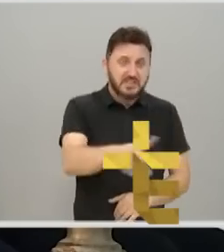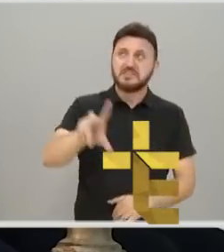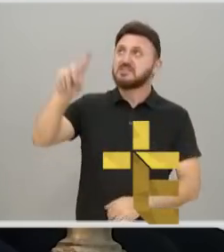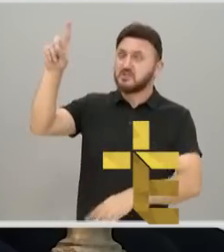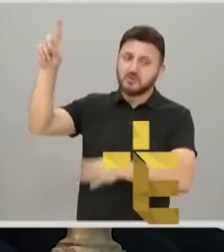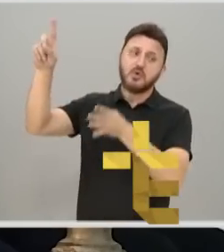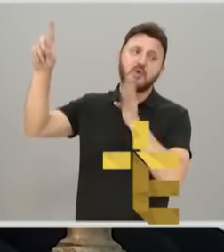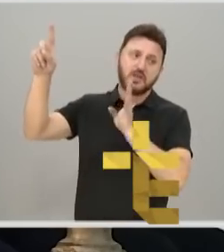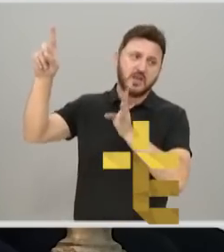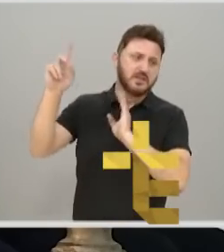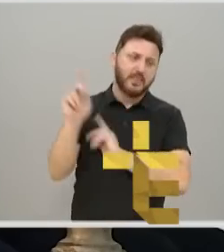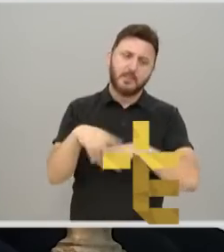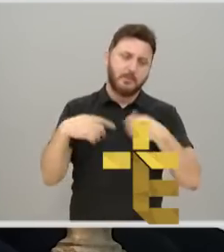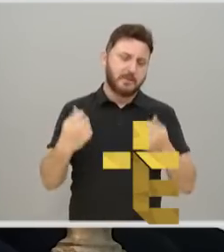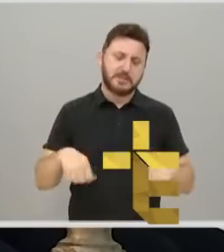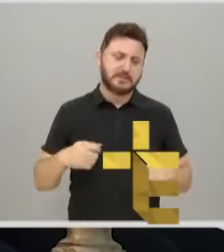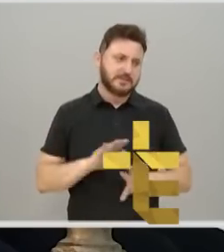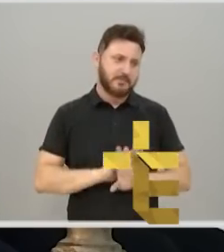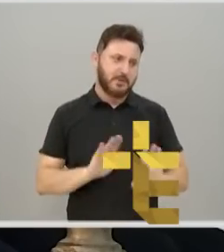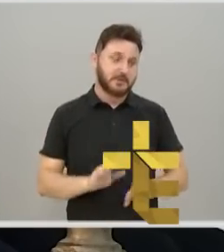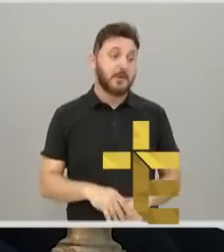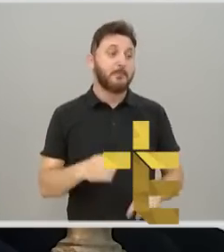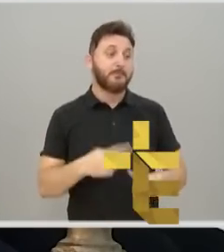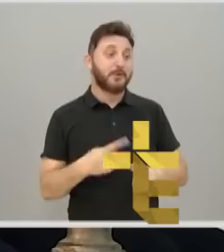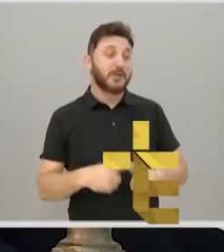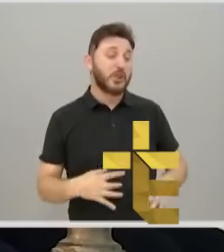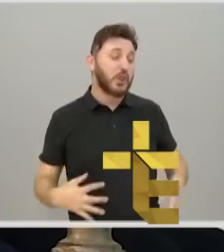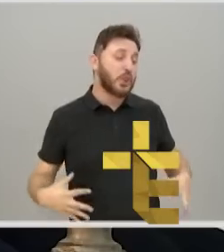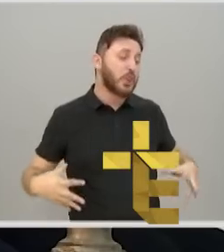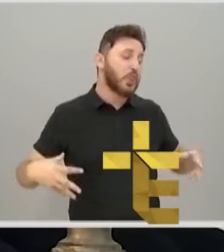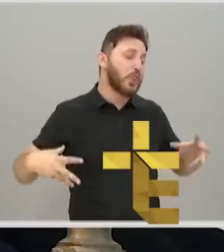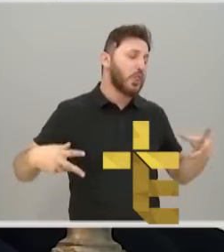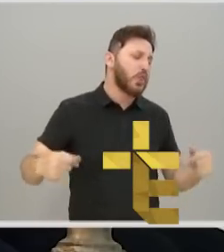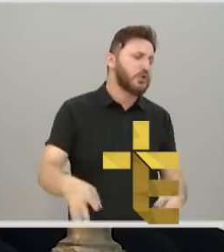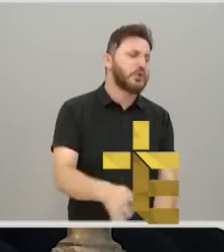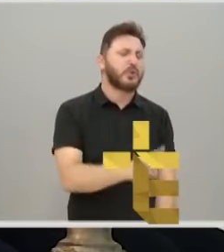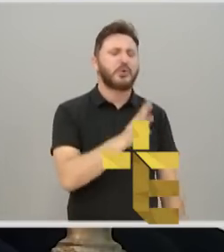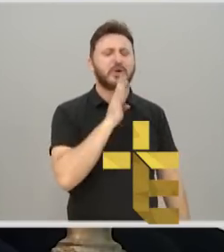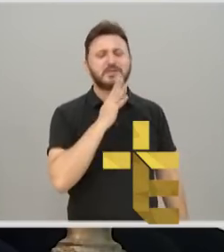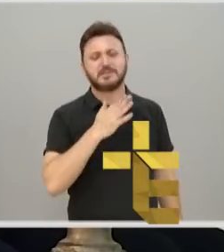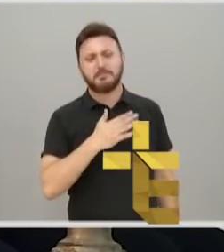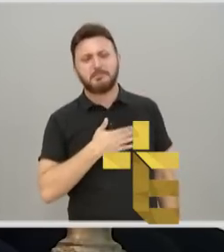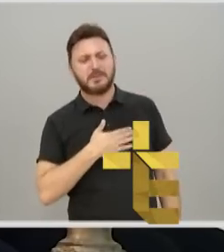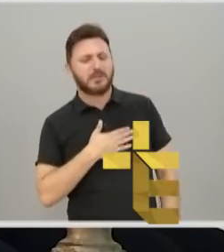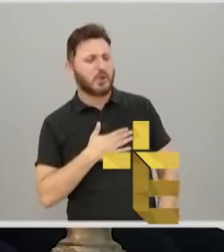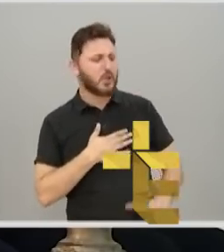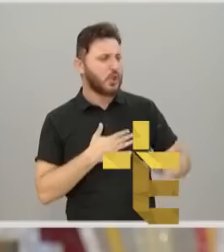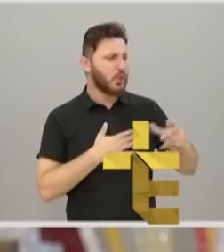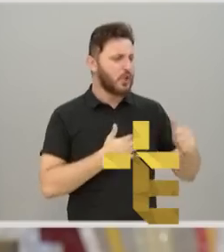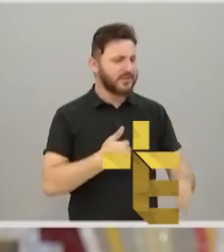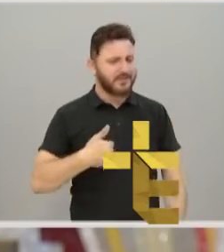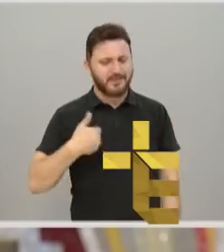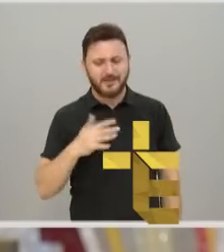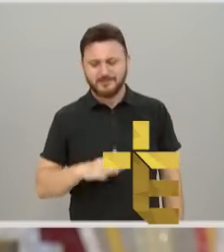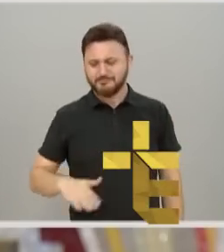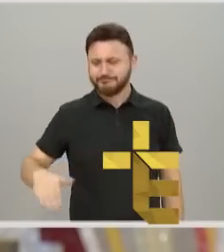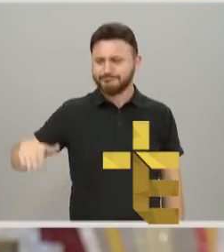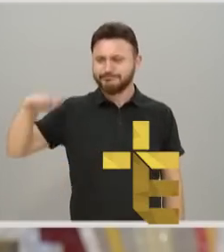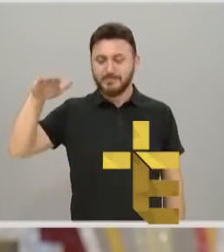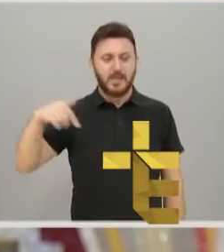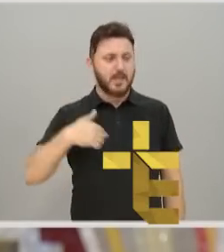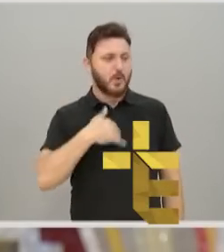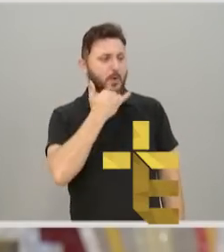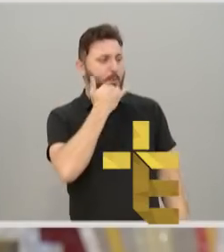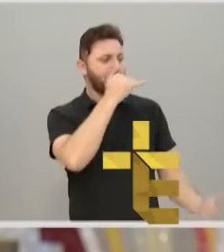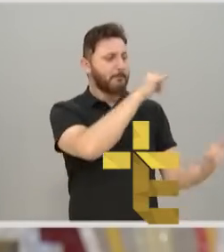Senhor. Todos me reconhecerão, do menor ao maior deles, diz o Senhor, pois perdoarei